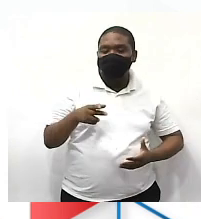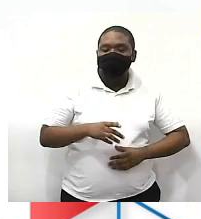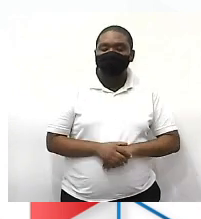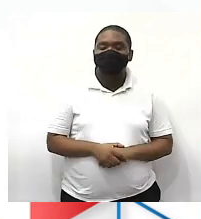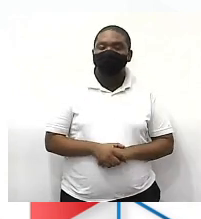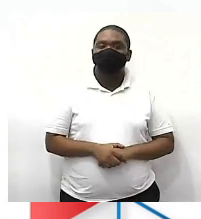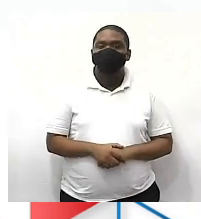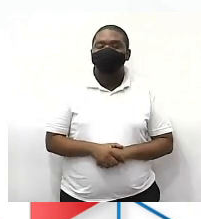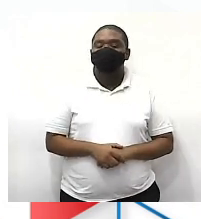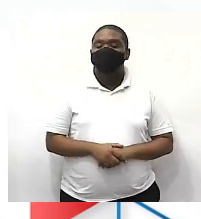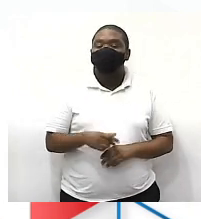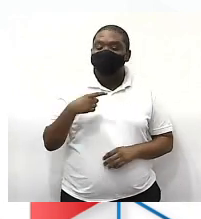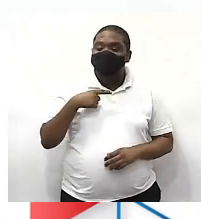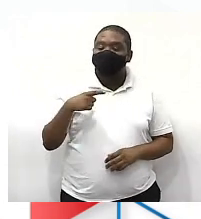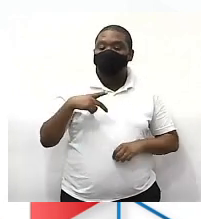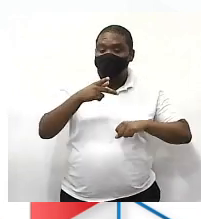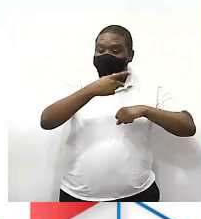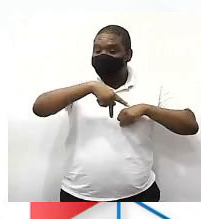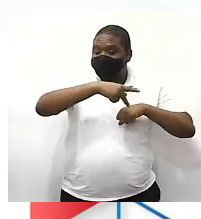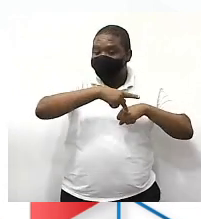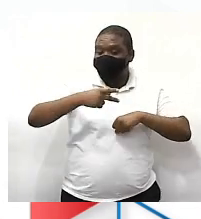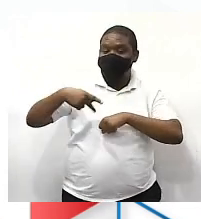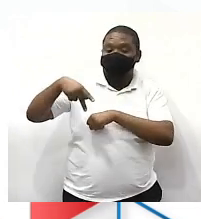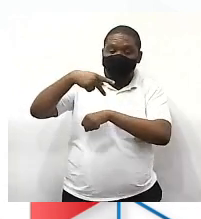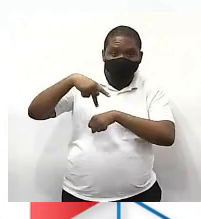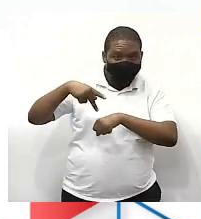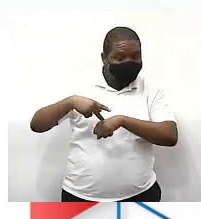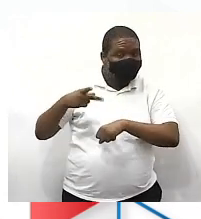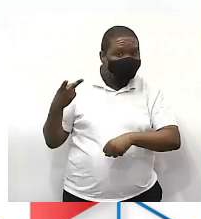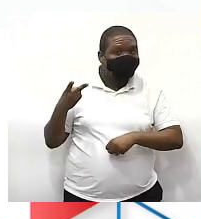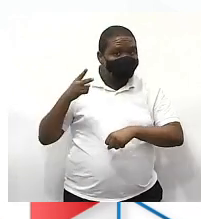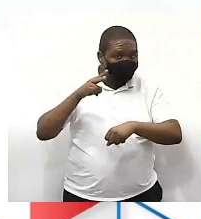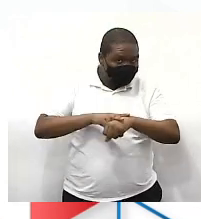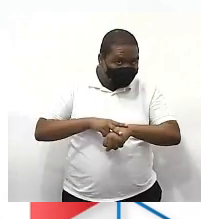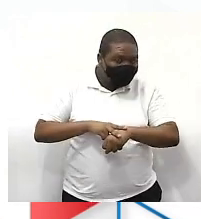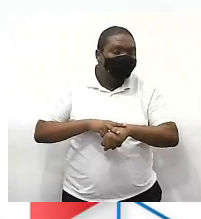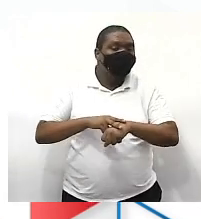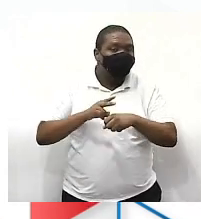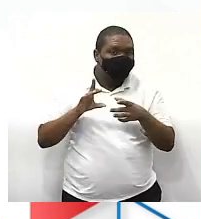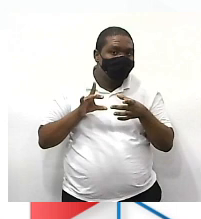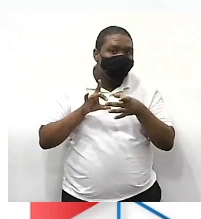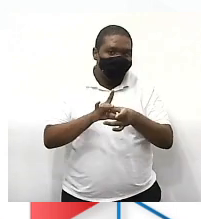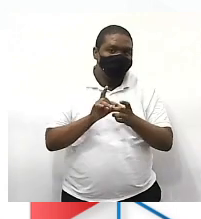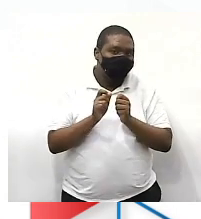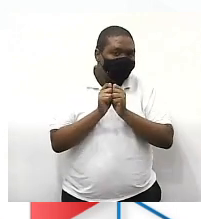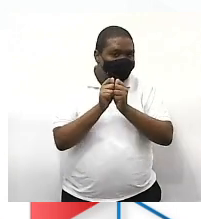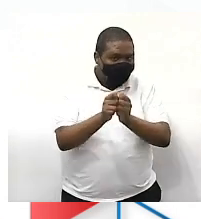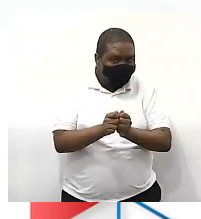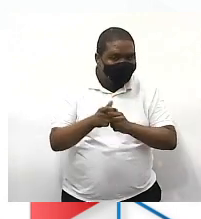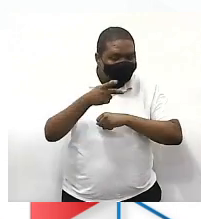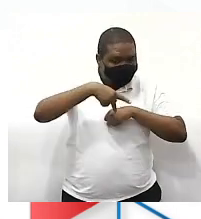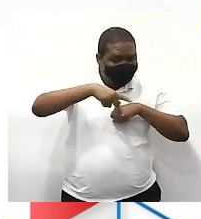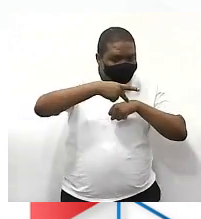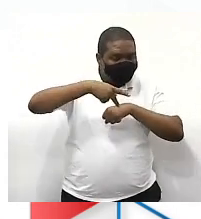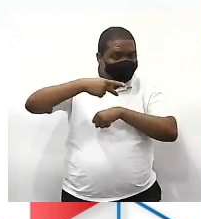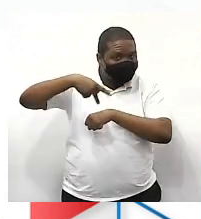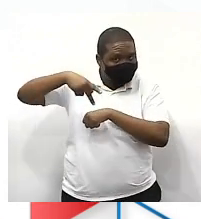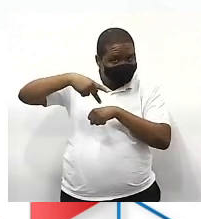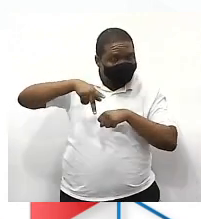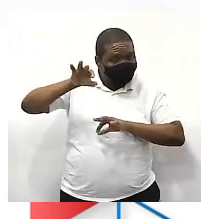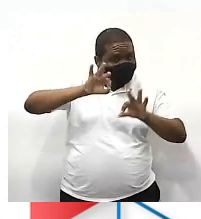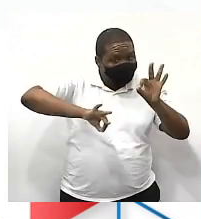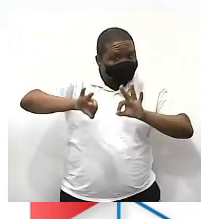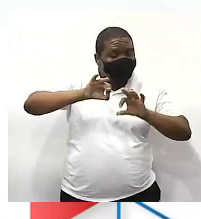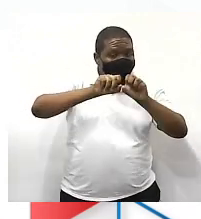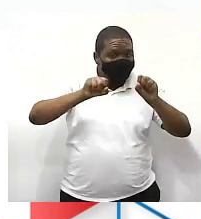um convênio para dois países aí parceiros comercialmente, que formaram o sistema de